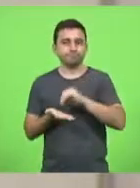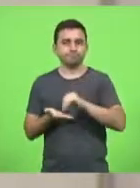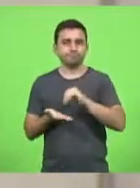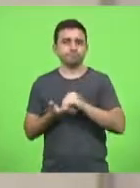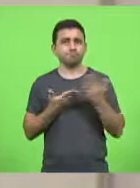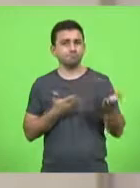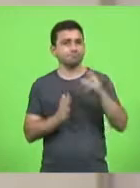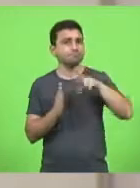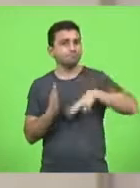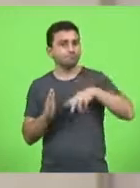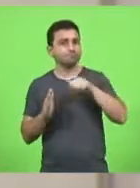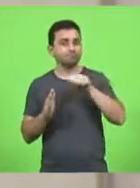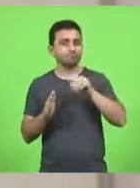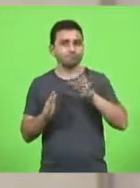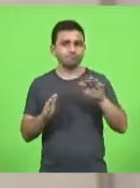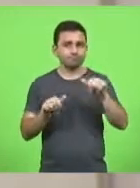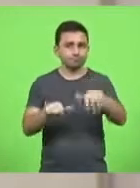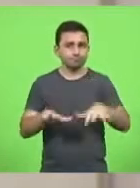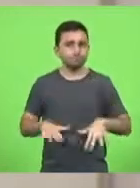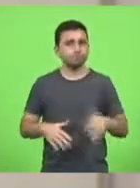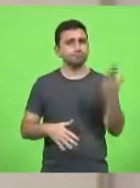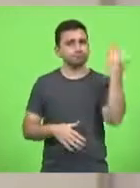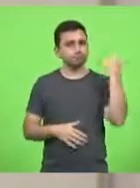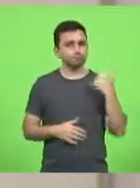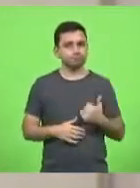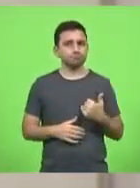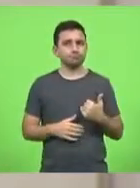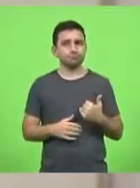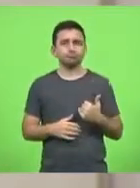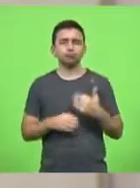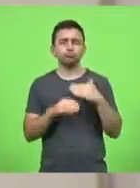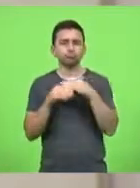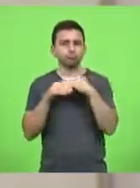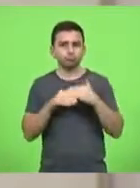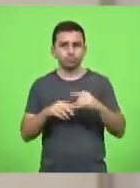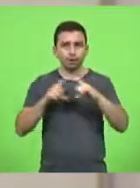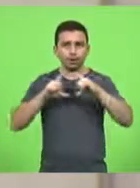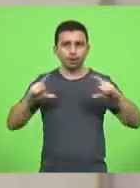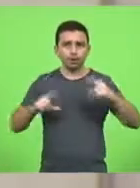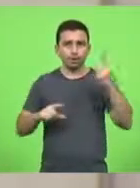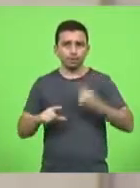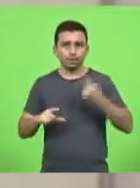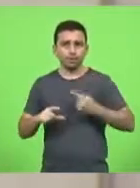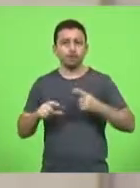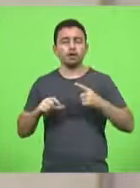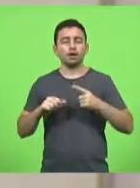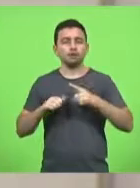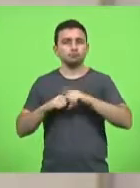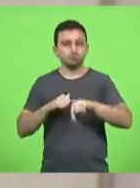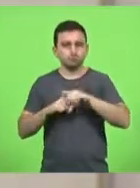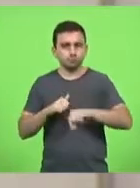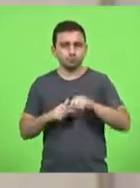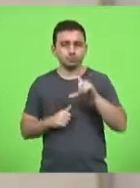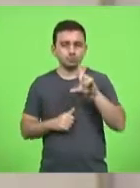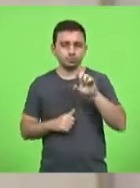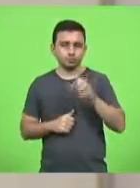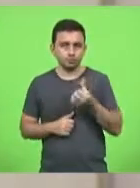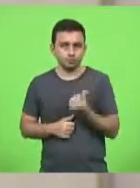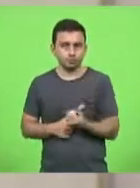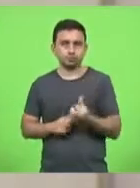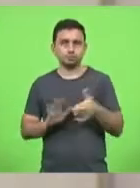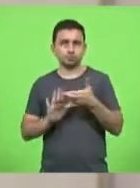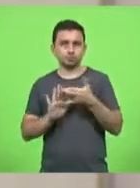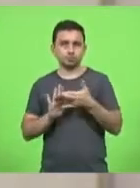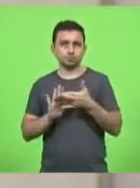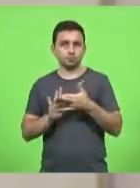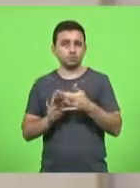das atas das sessões anteriores que, em consonância com o parágrafo 1º do artigo 106 do Regimento Interno, o senhor